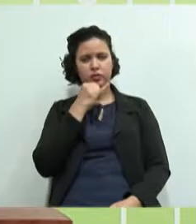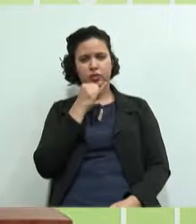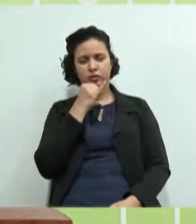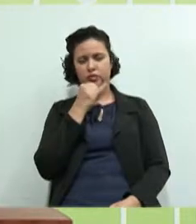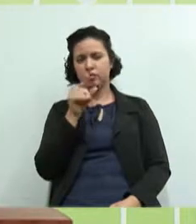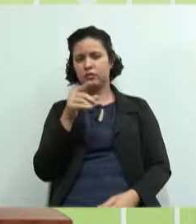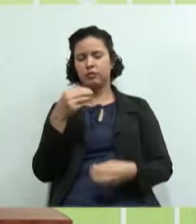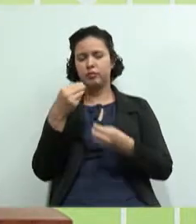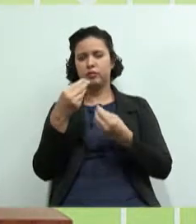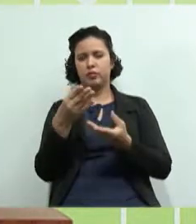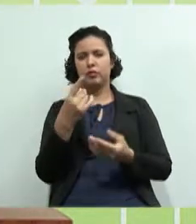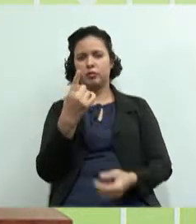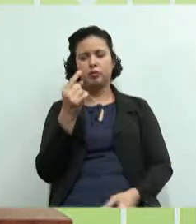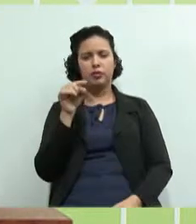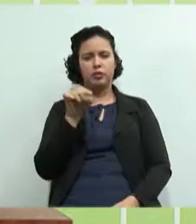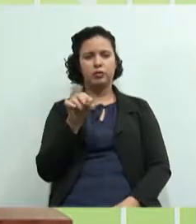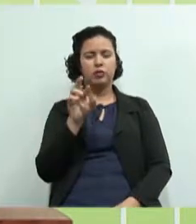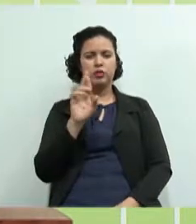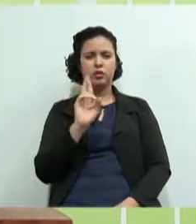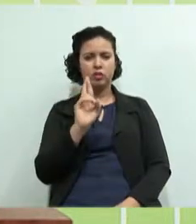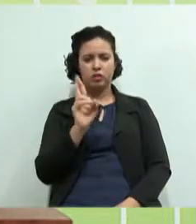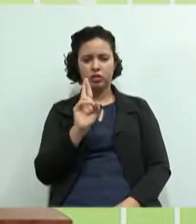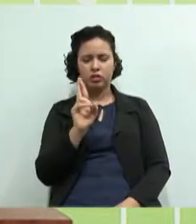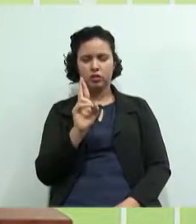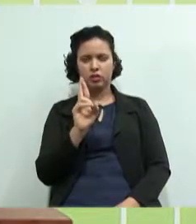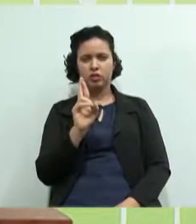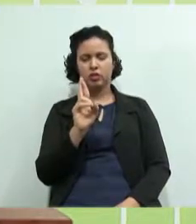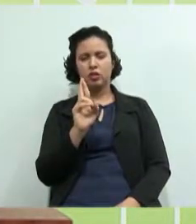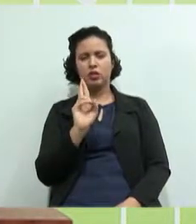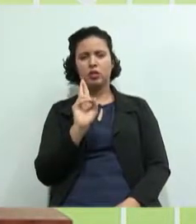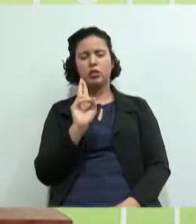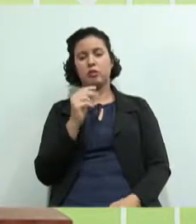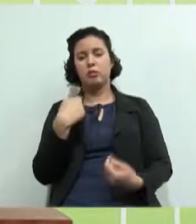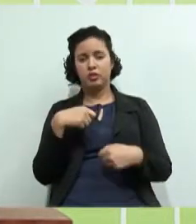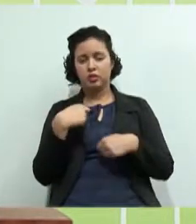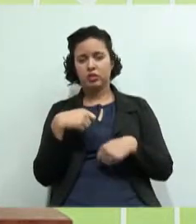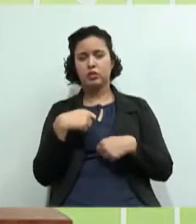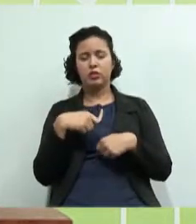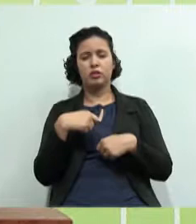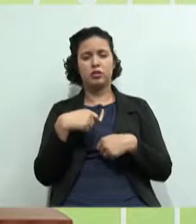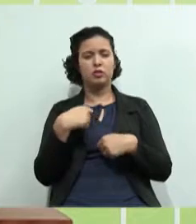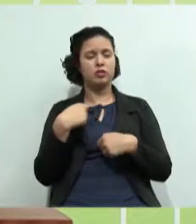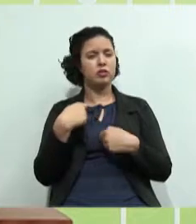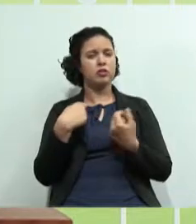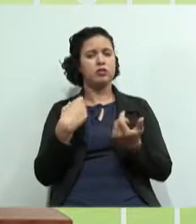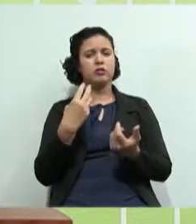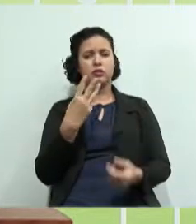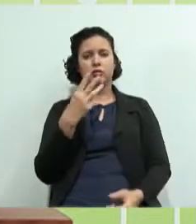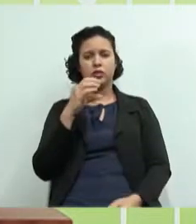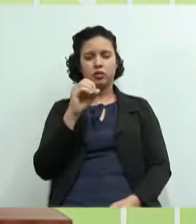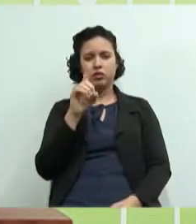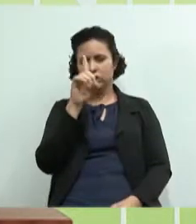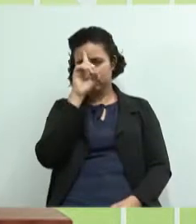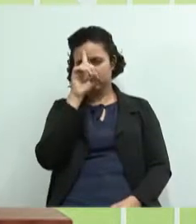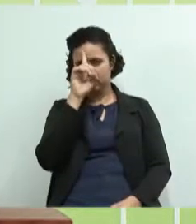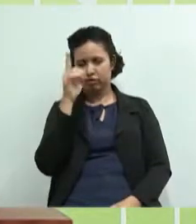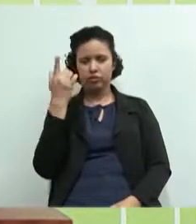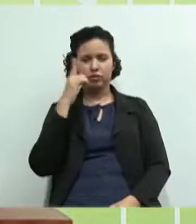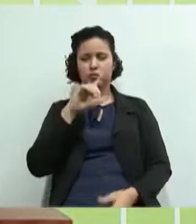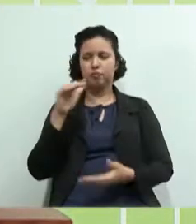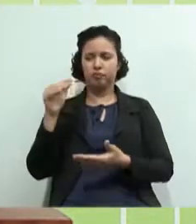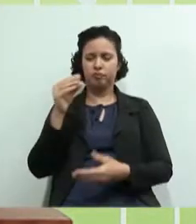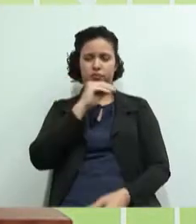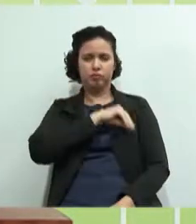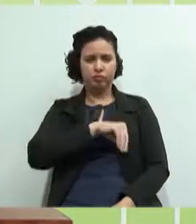R$1.000 e você dissesse, R$1.000 tem que durar 30 dias, porque só daqui a 30 dias eu vou receber R$1.000